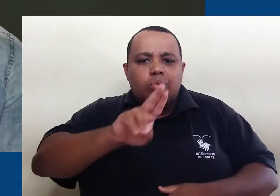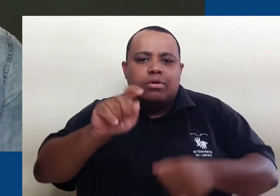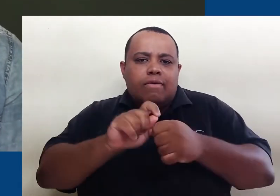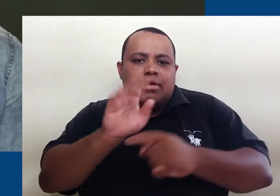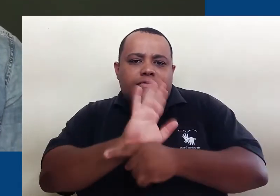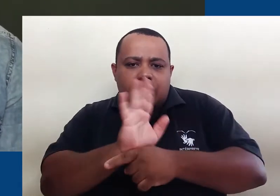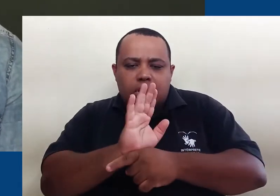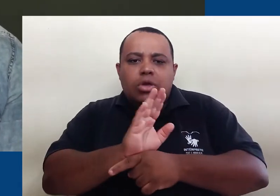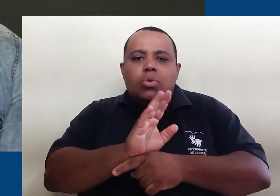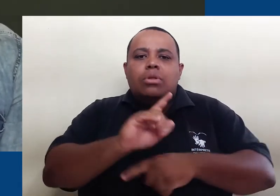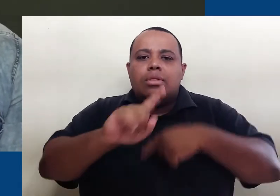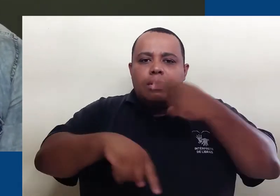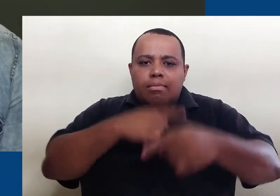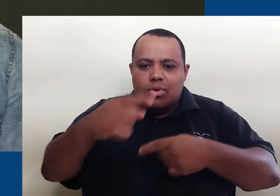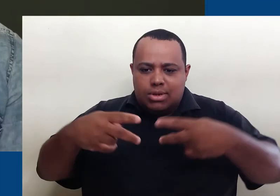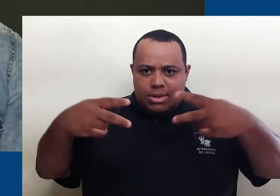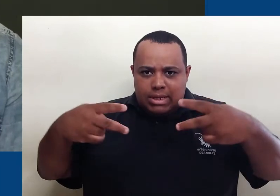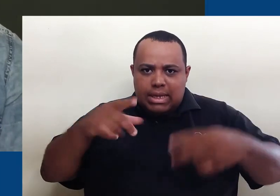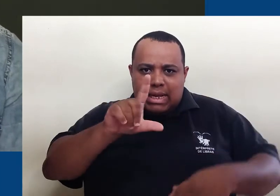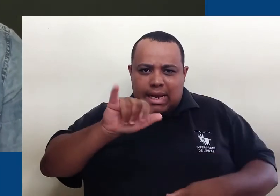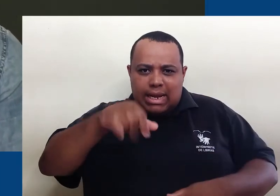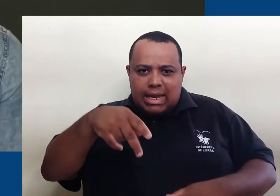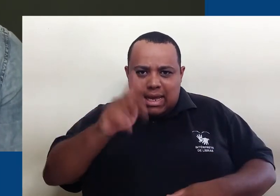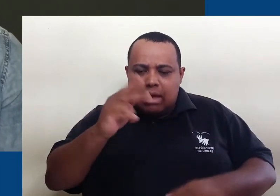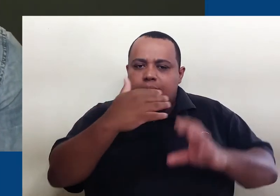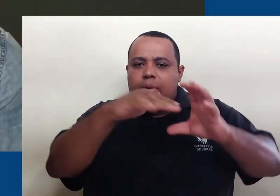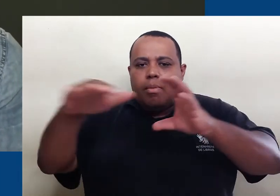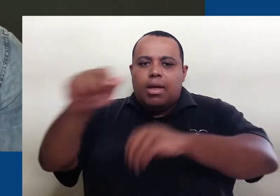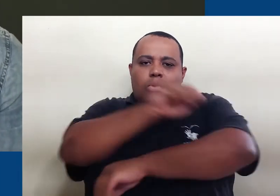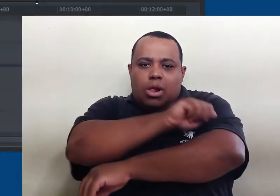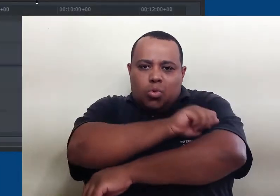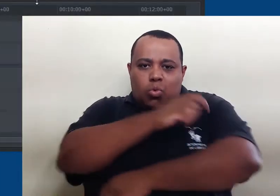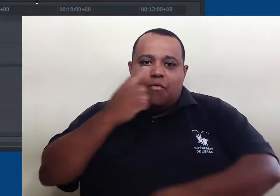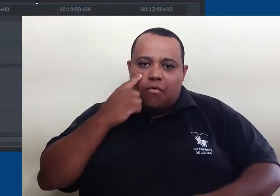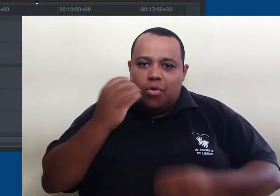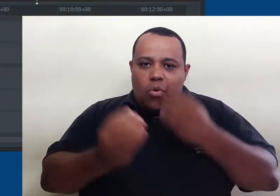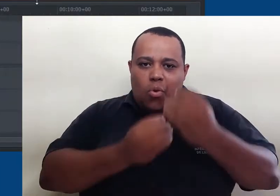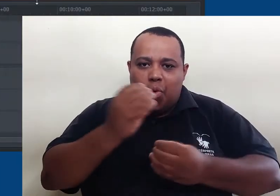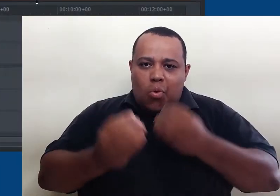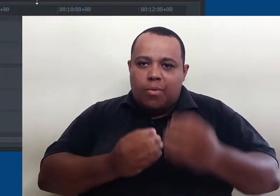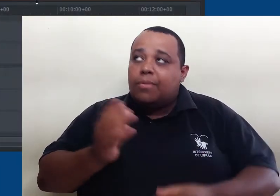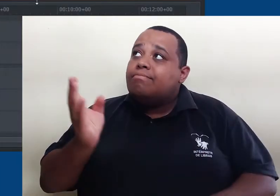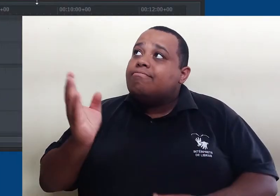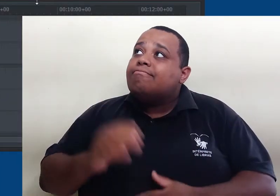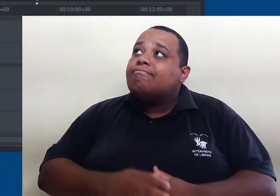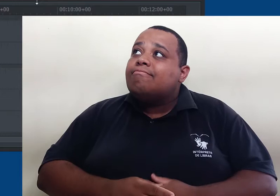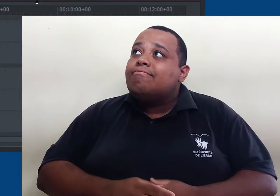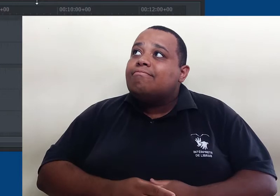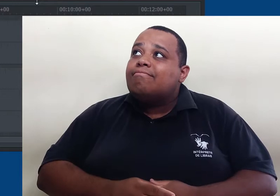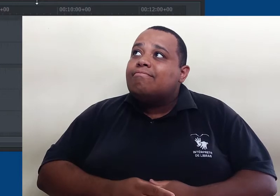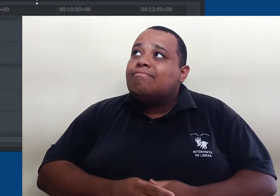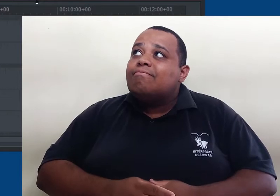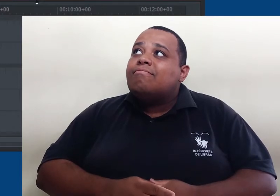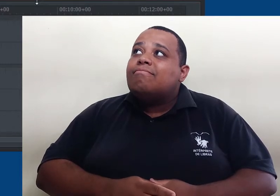para os alunos nas suas devidas salas virtuais. Mas de novo, vamos lá para o computador para a gente ver melhor como isso funciona. Pessoal, então a gente já terminou nossa aula. Teoricamente,